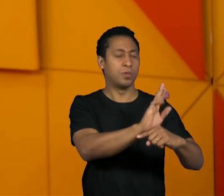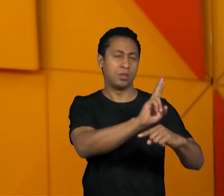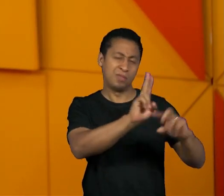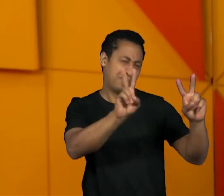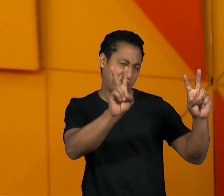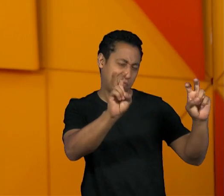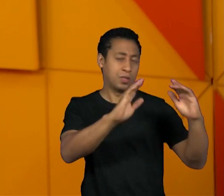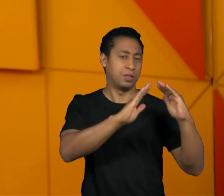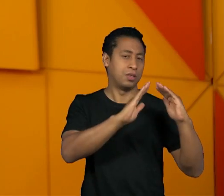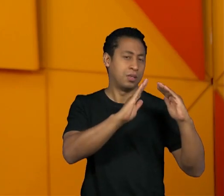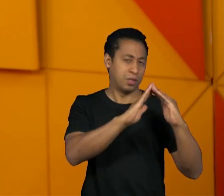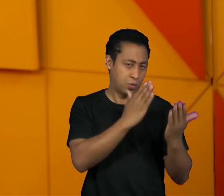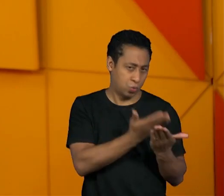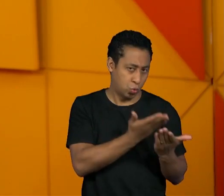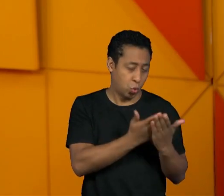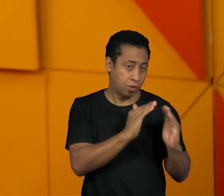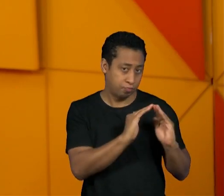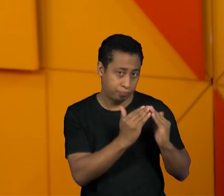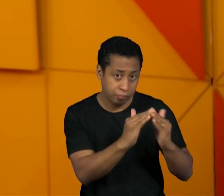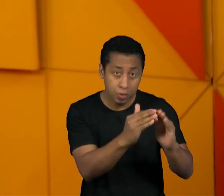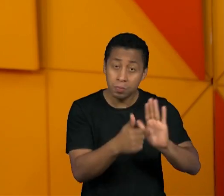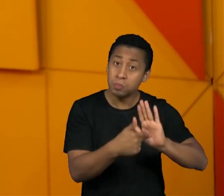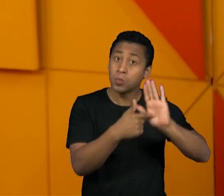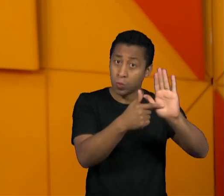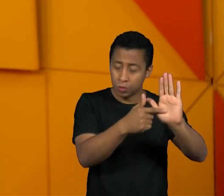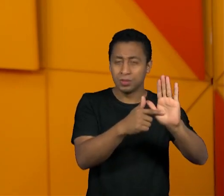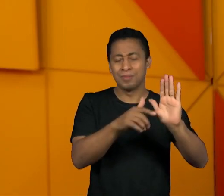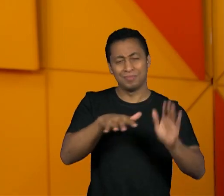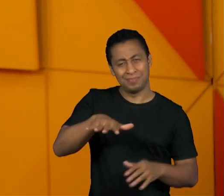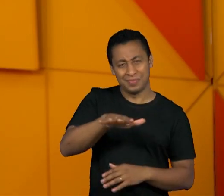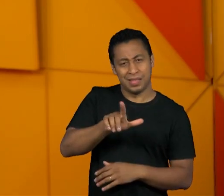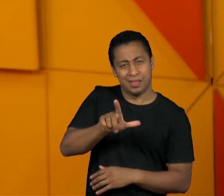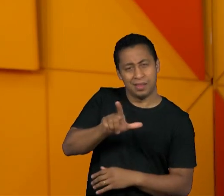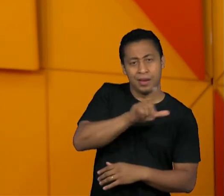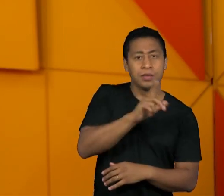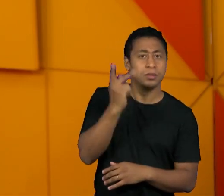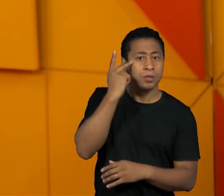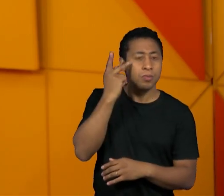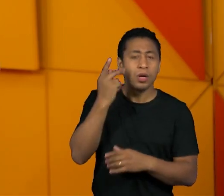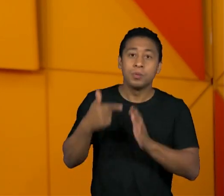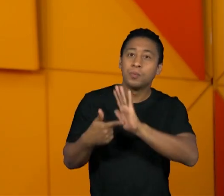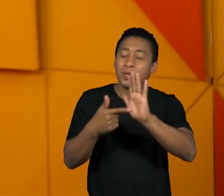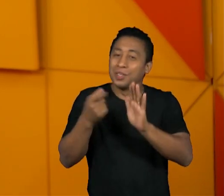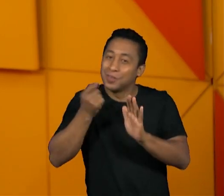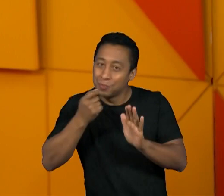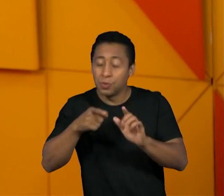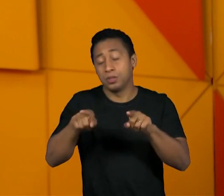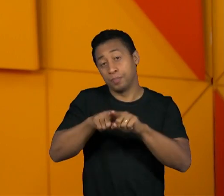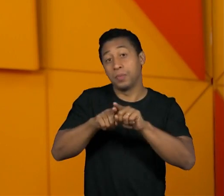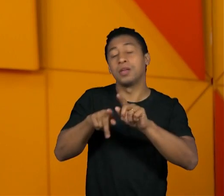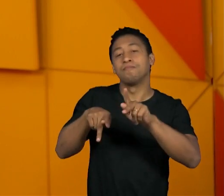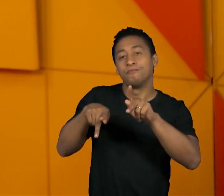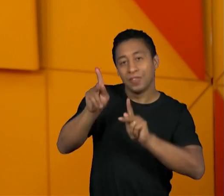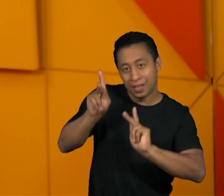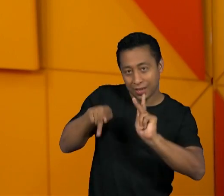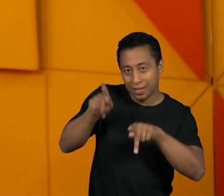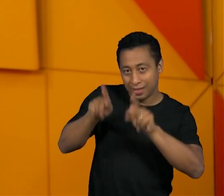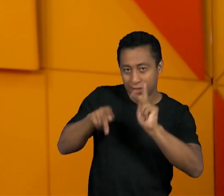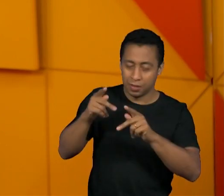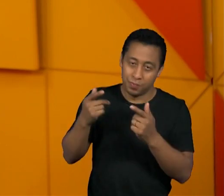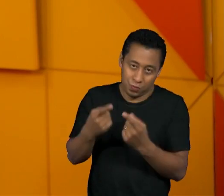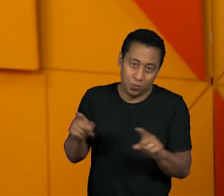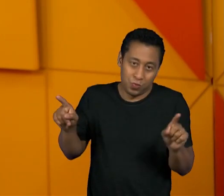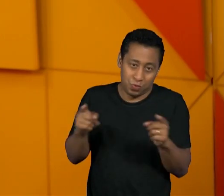retrata o cotidiano de estudantes da Zona Leste de São Paulo, com muito humor e o som do funk. O filme está disponível no canal